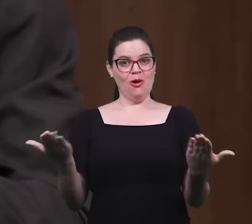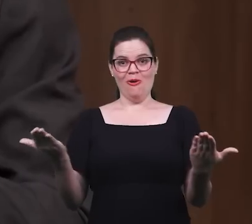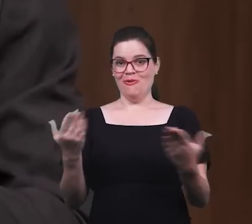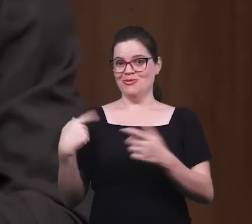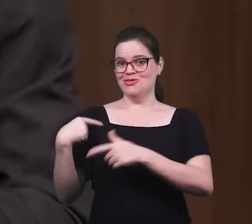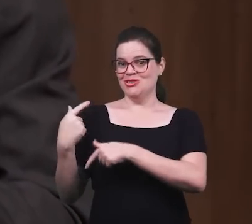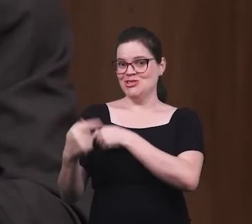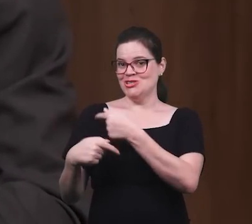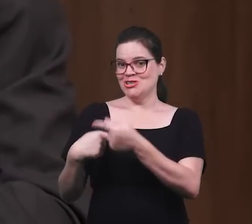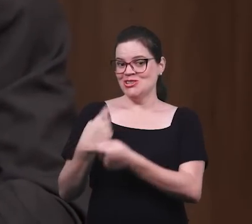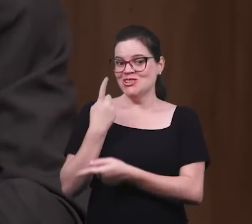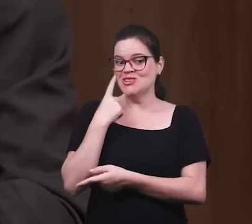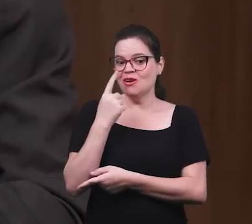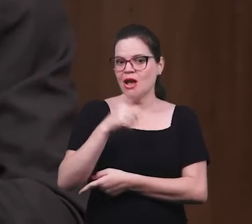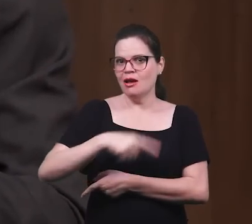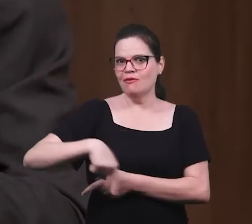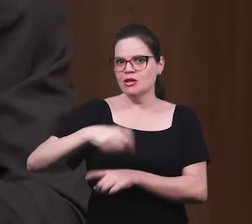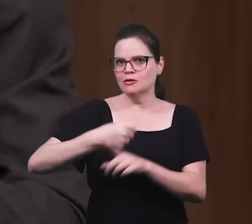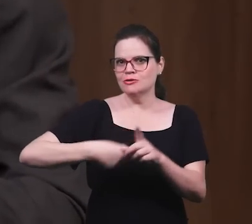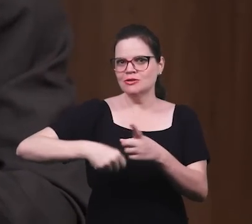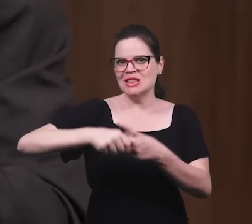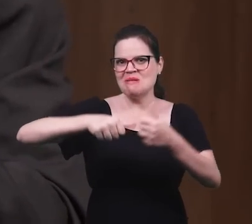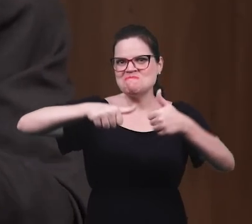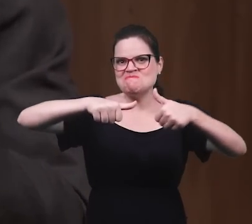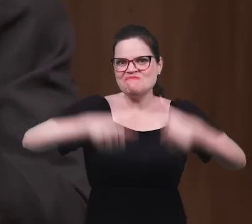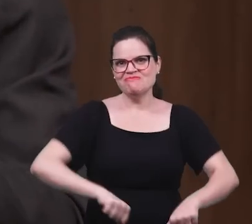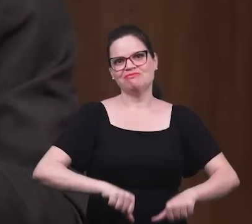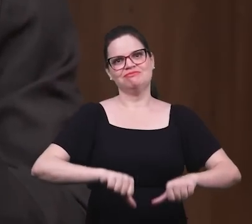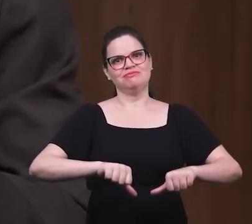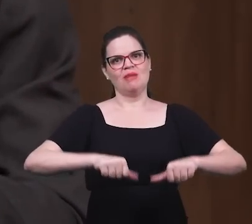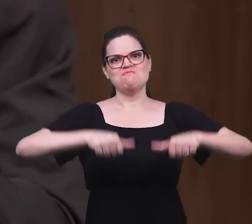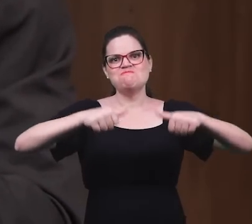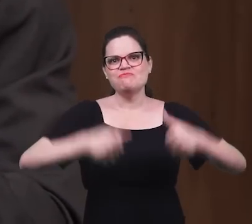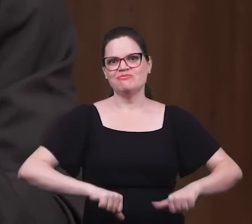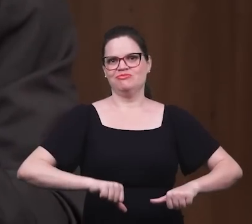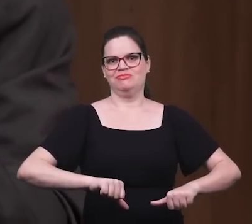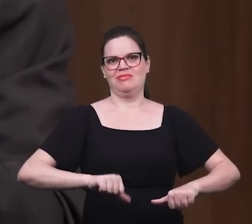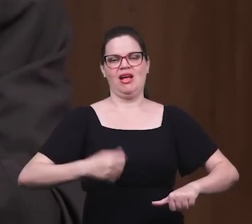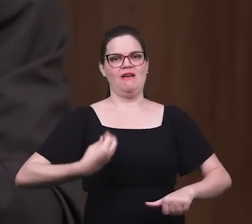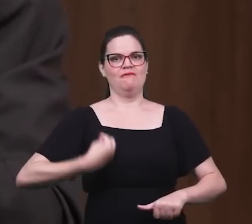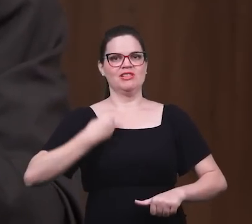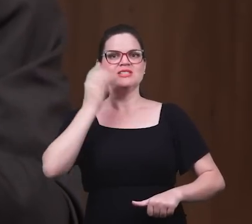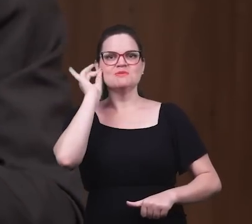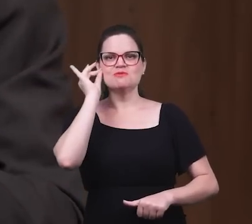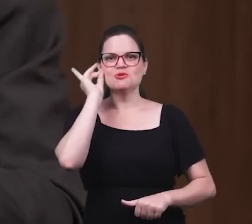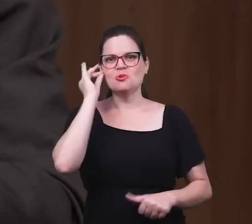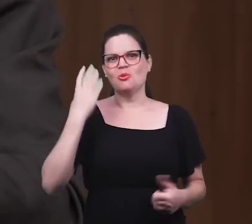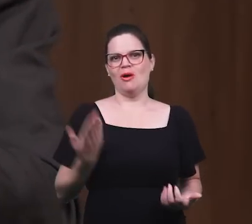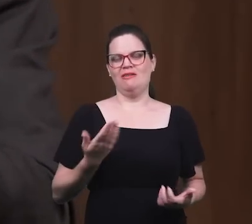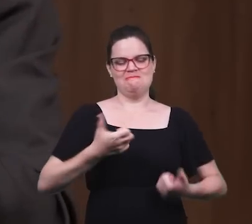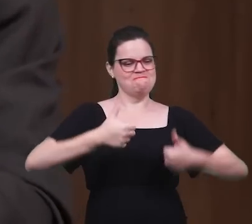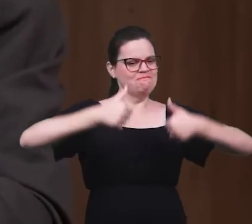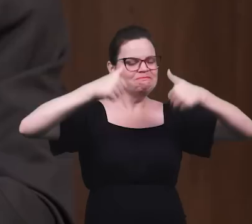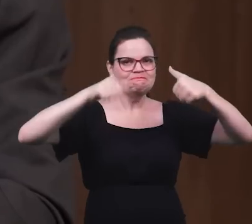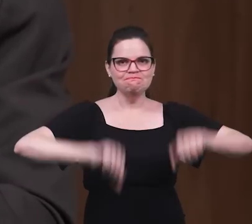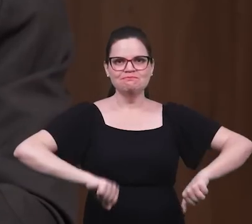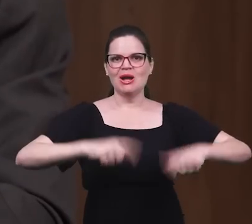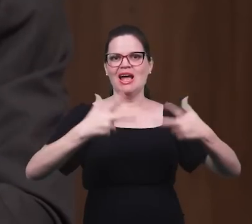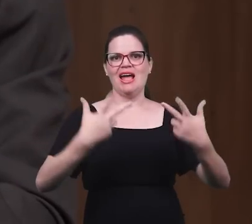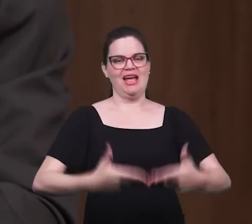água, fome não de pão, mas de se ouvir a palavra. Há uma sede, há uma seca, há uma pobreza espiritual. Aí